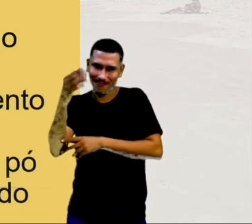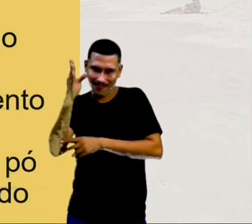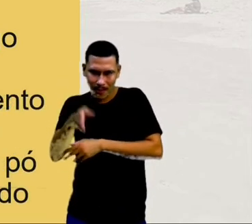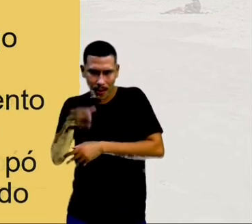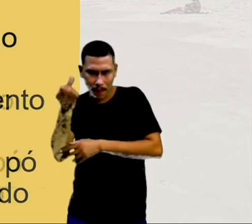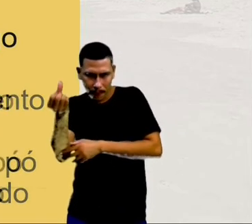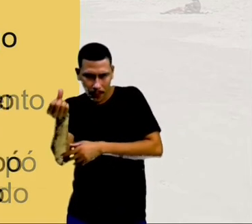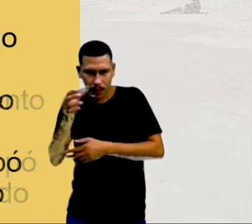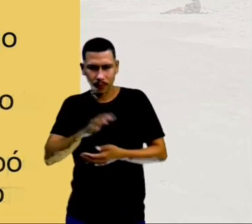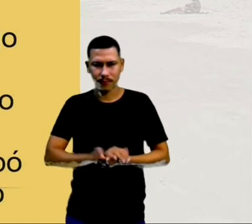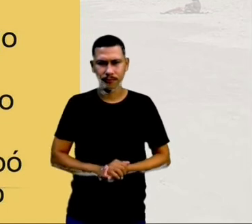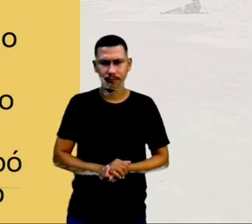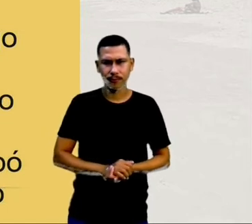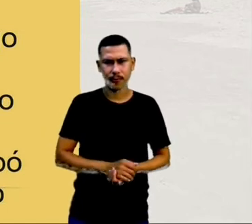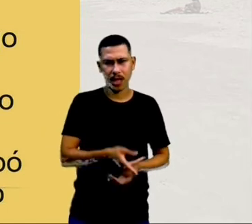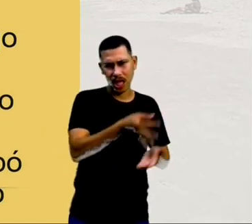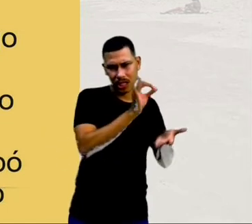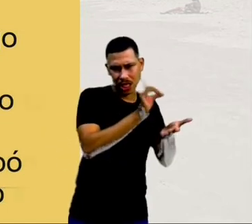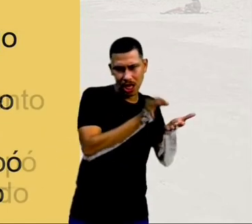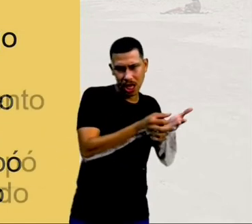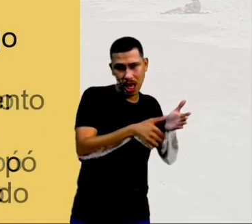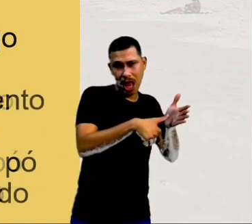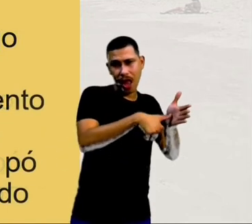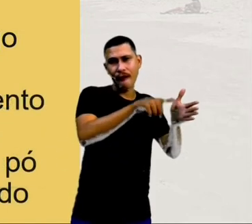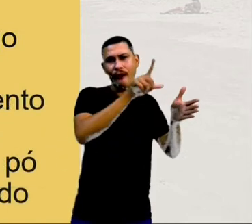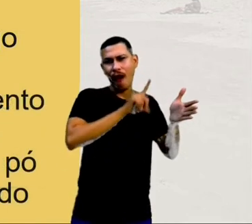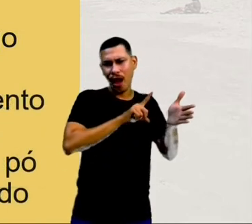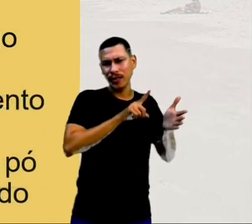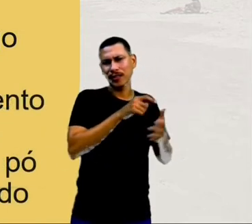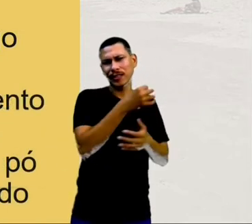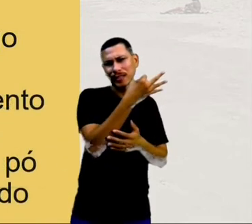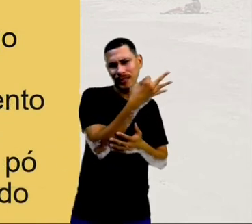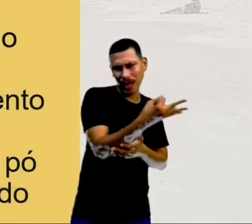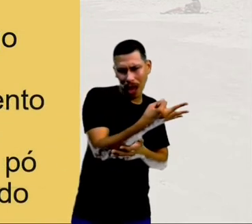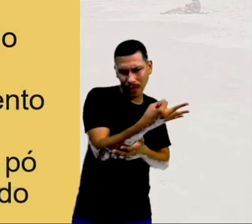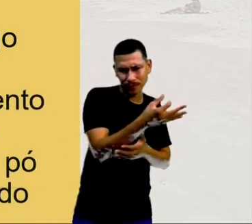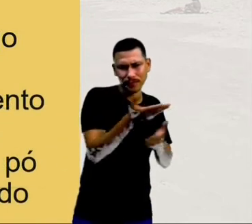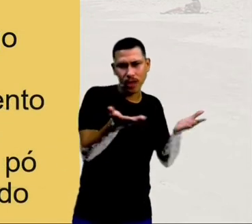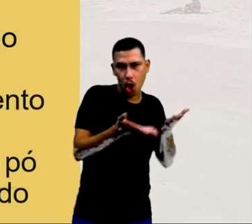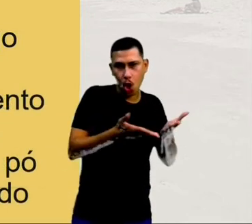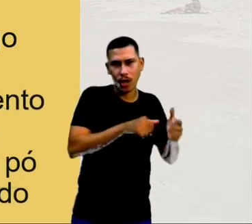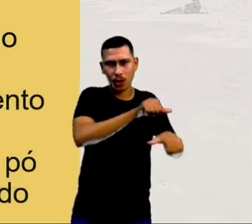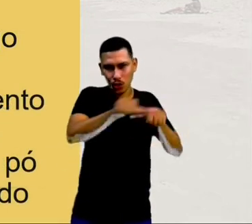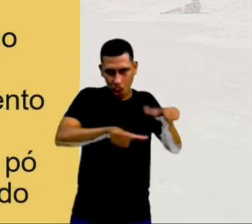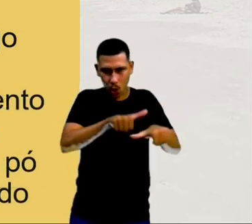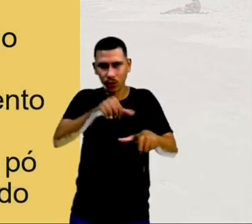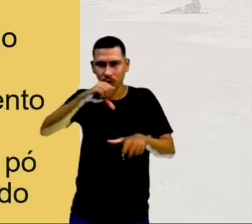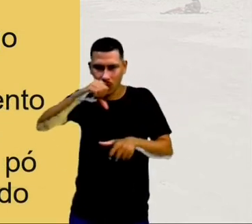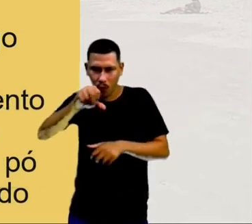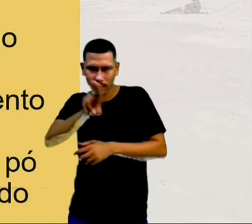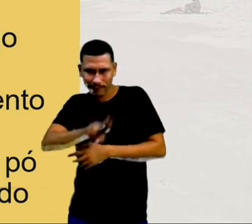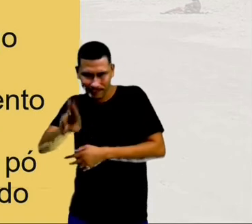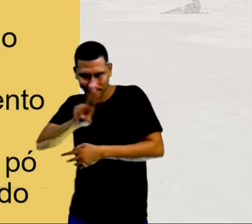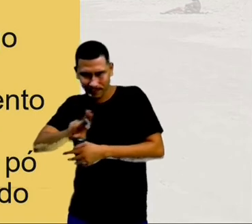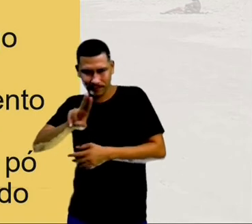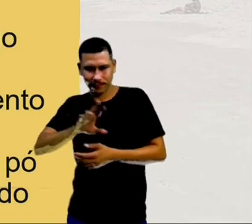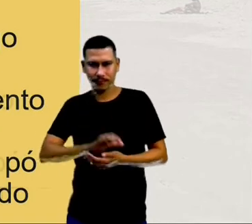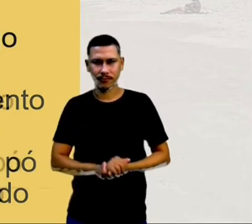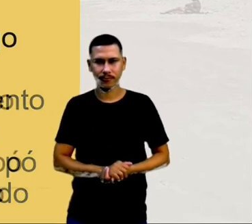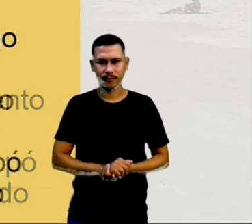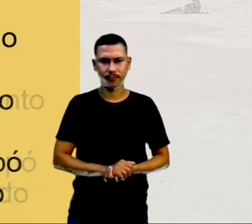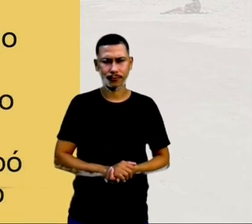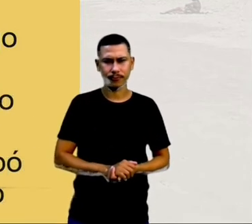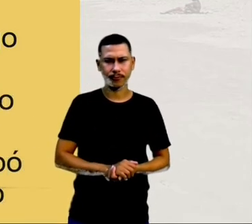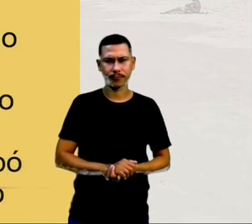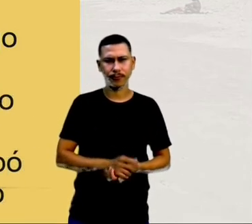Antes tinha 3 xícaras de trigo, agora vão ter 9 xícaras de trigo, de farinha de trigo. Se